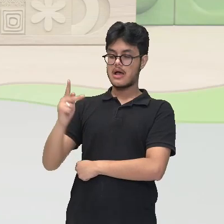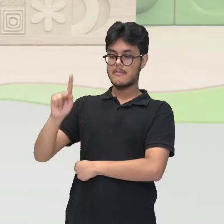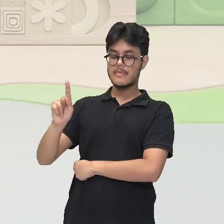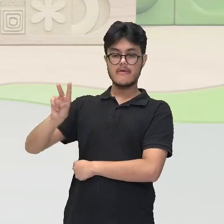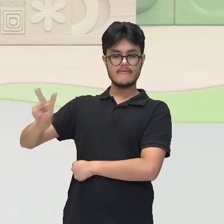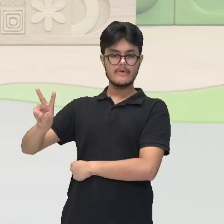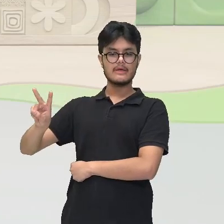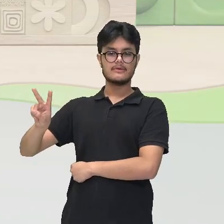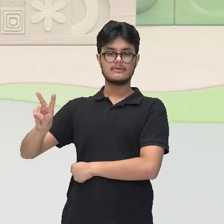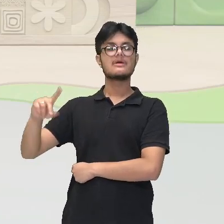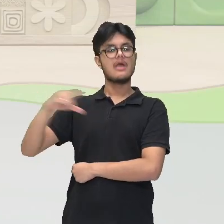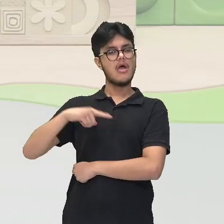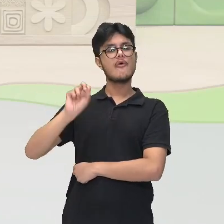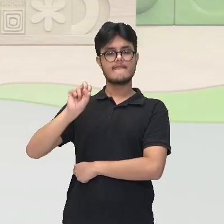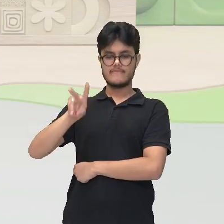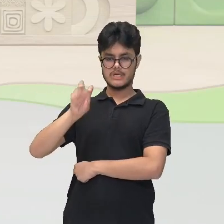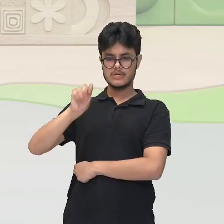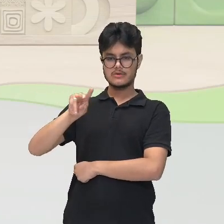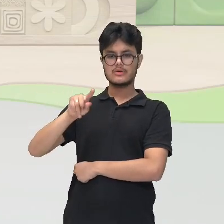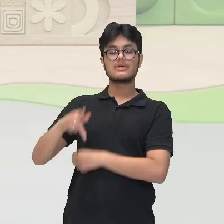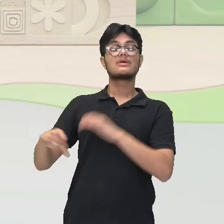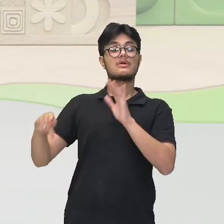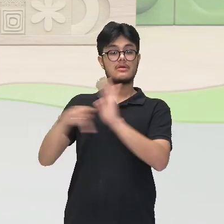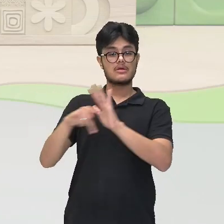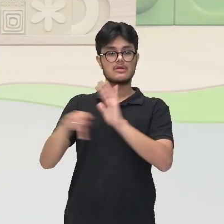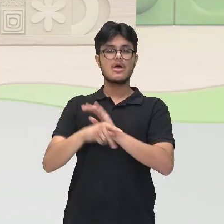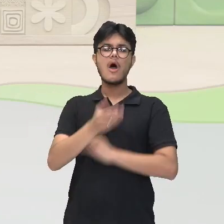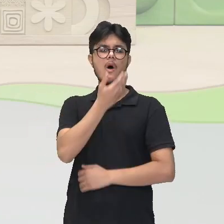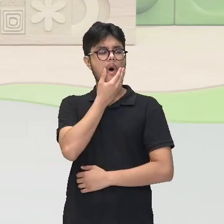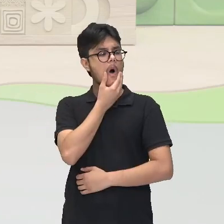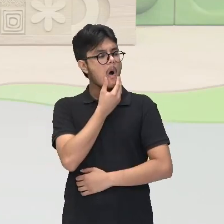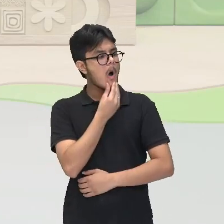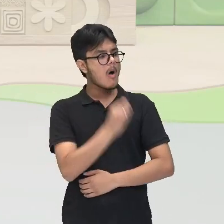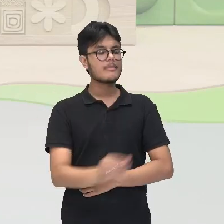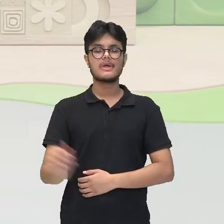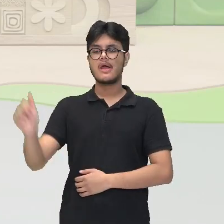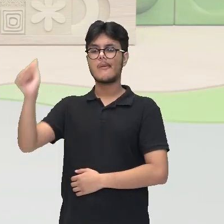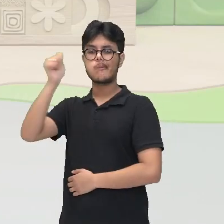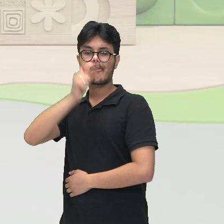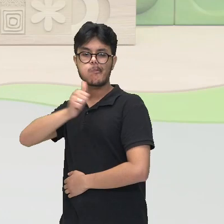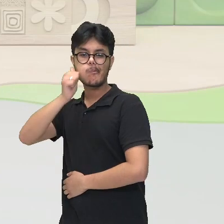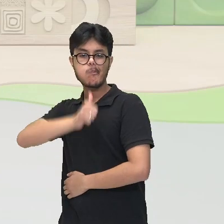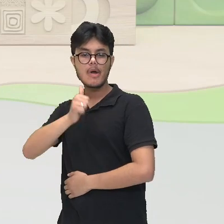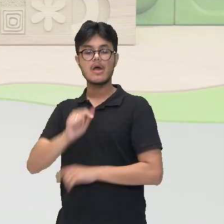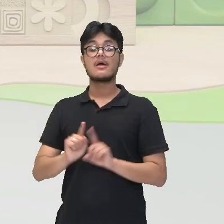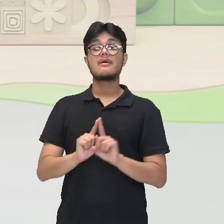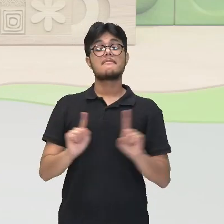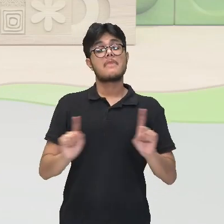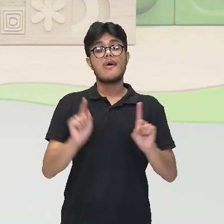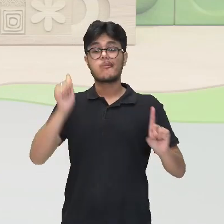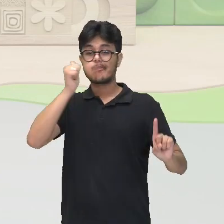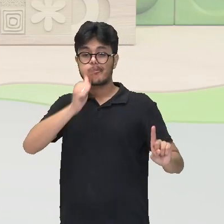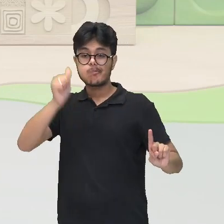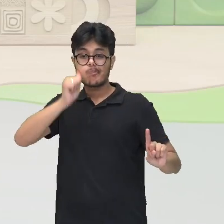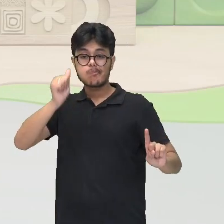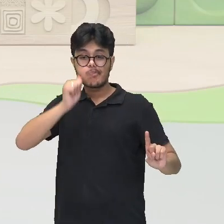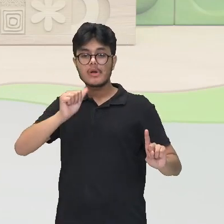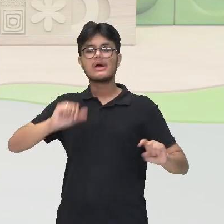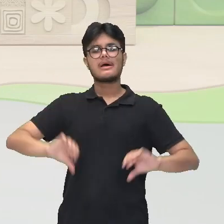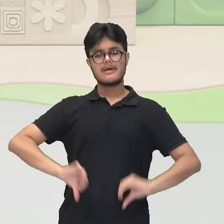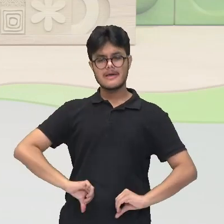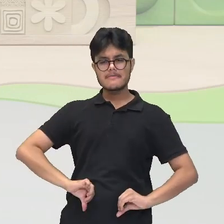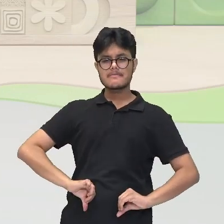HPV, que é um vírus que fica tanto no homem quanto na mulher, mas na mulher ele pode se tornar ainda